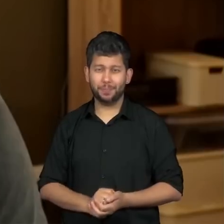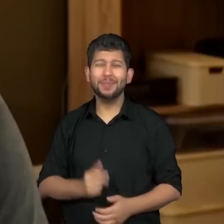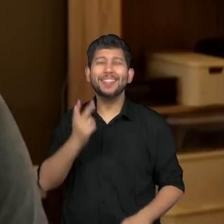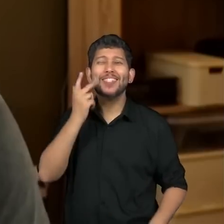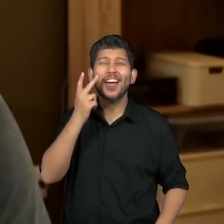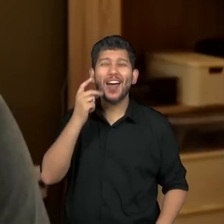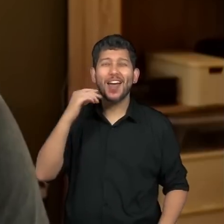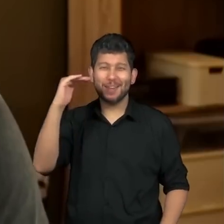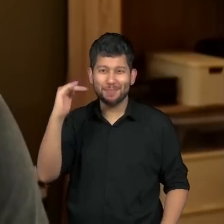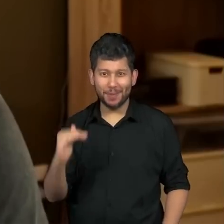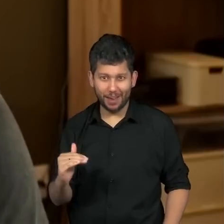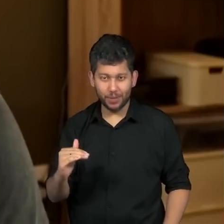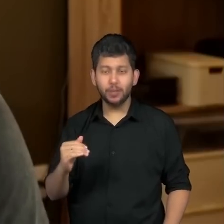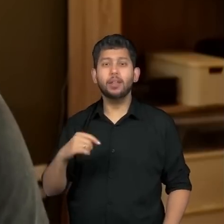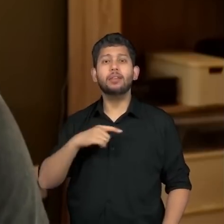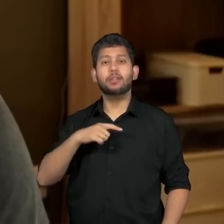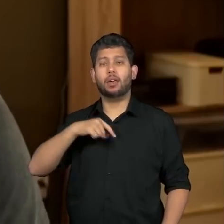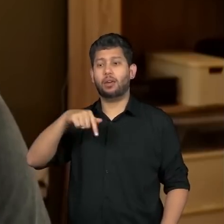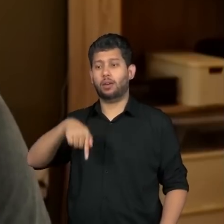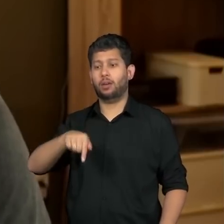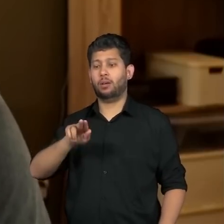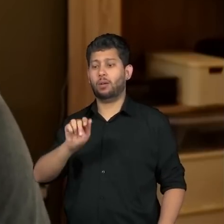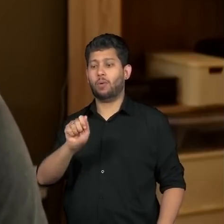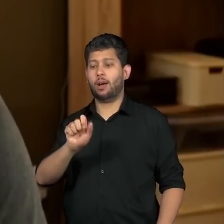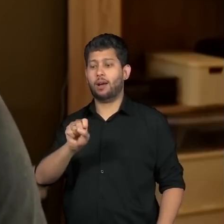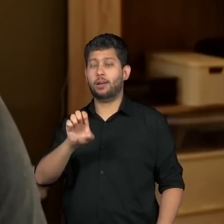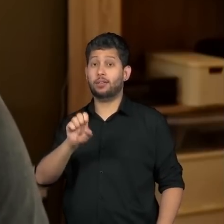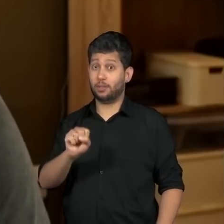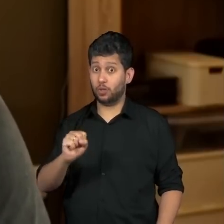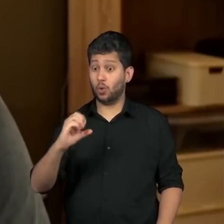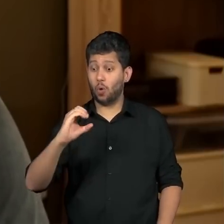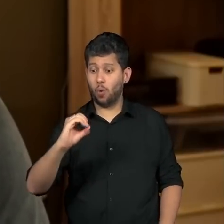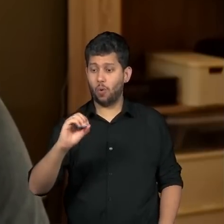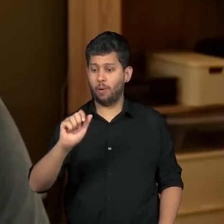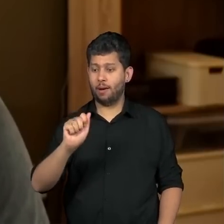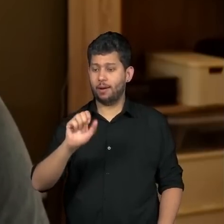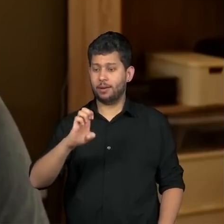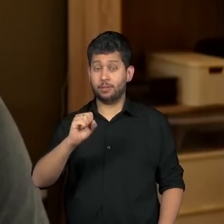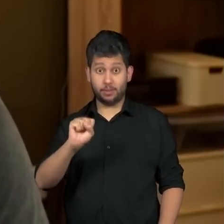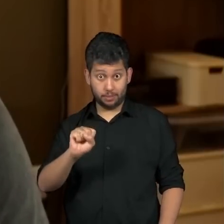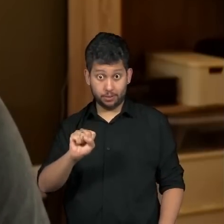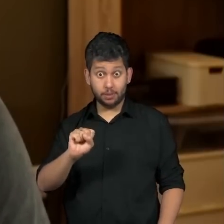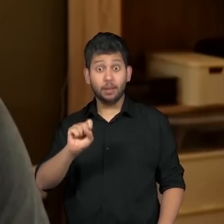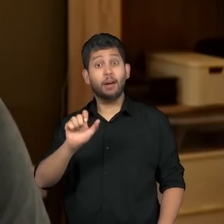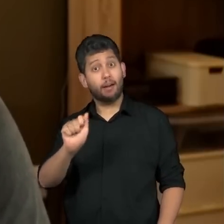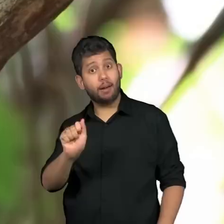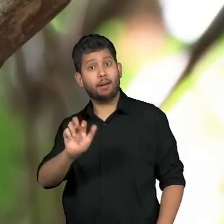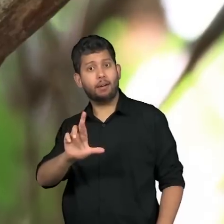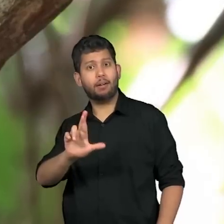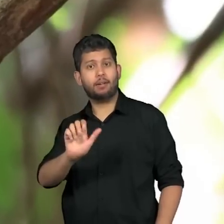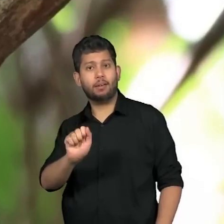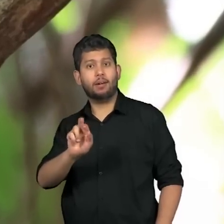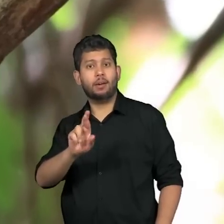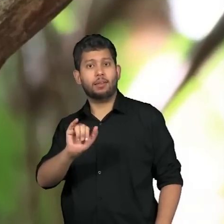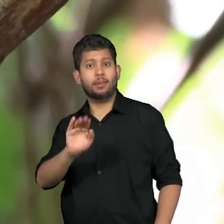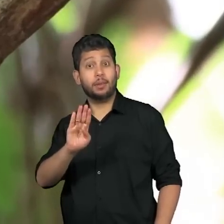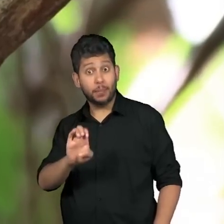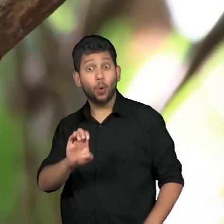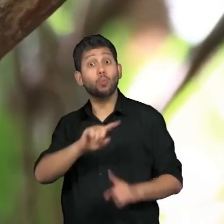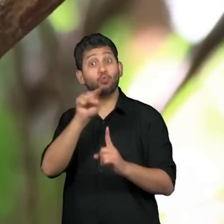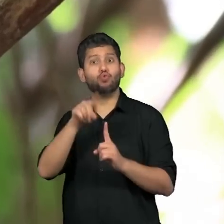temos o projeto da Quasis, projeto Oásis do Araripe, que tem o objetivo de cuidar e proteger o soldadinho